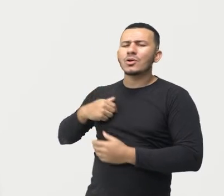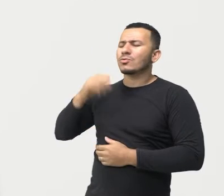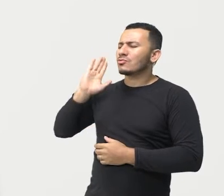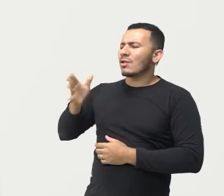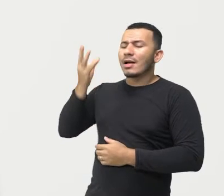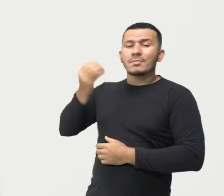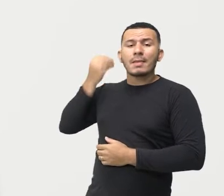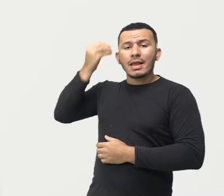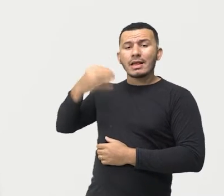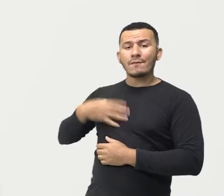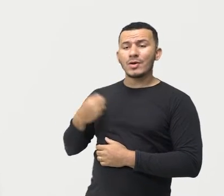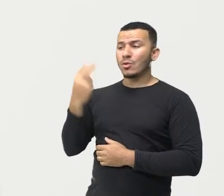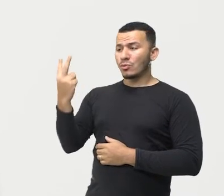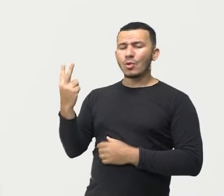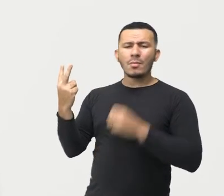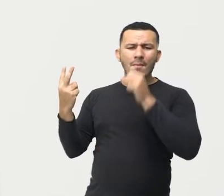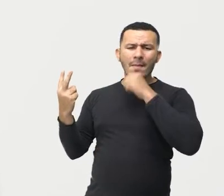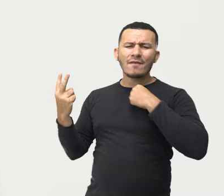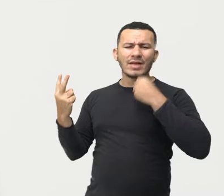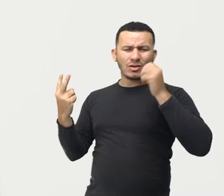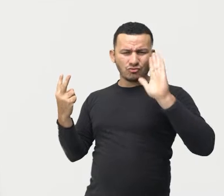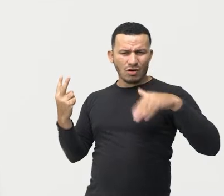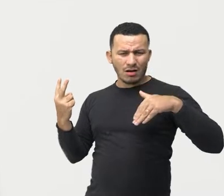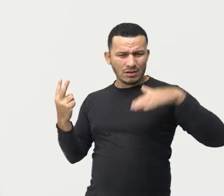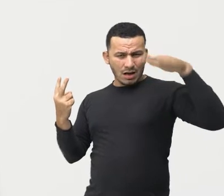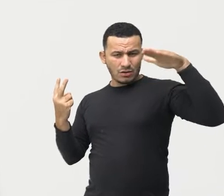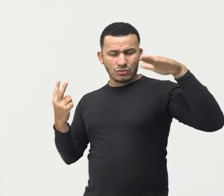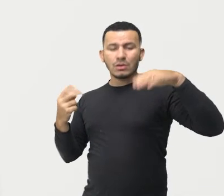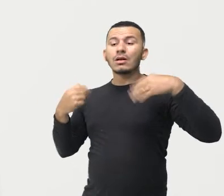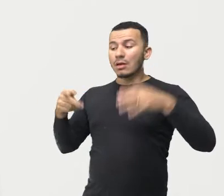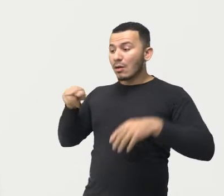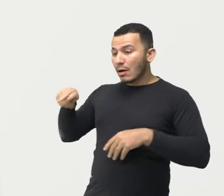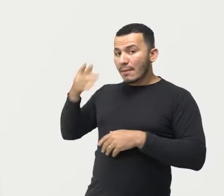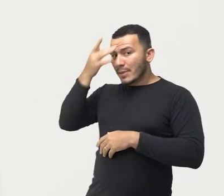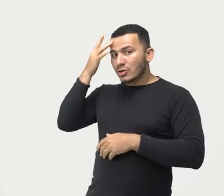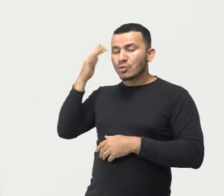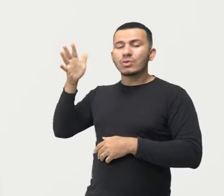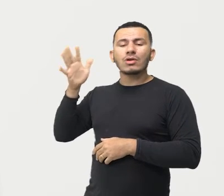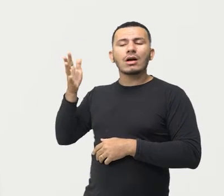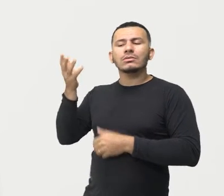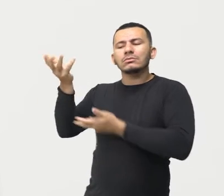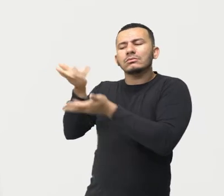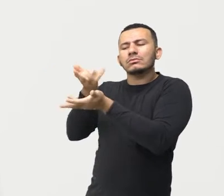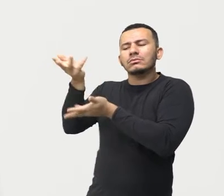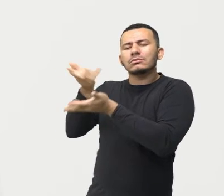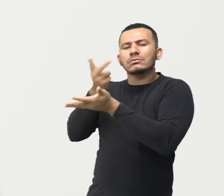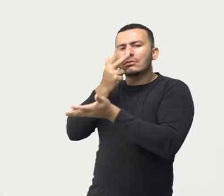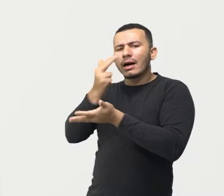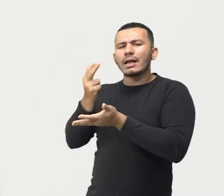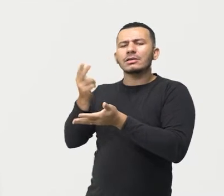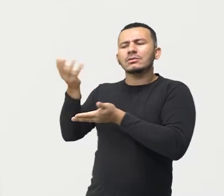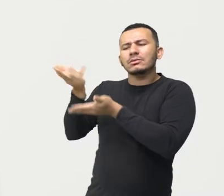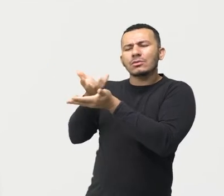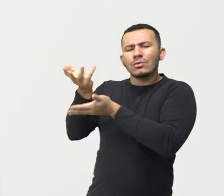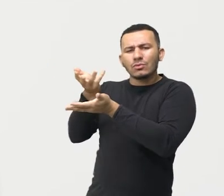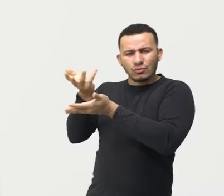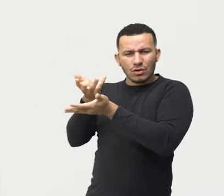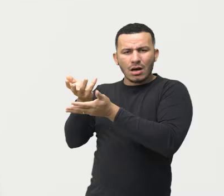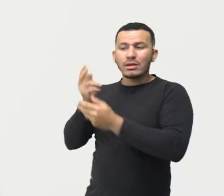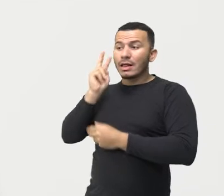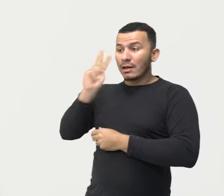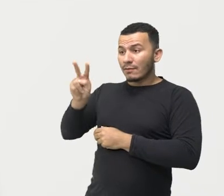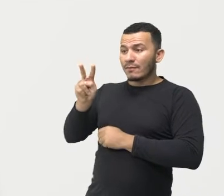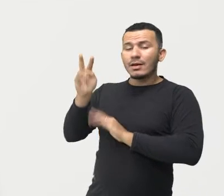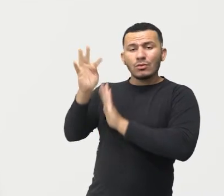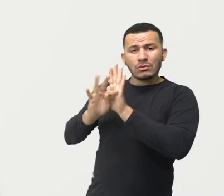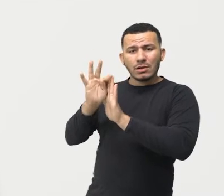aconteceu com meus 2 filhos mais velhos, né? Então, essa pessoa também está nesse tom de diálogo, assim, quase que imediato, não? Quando ela